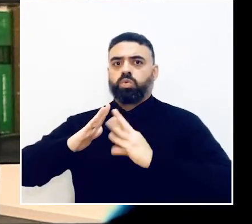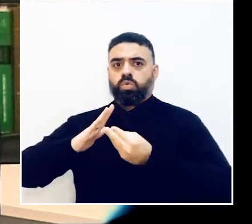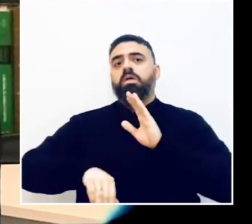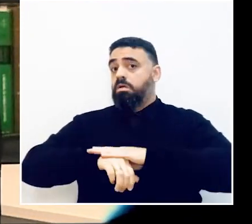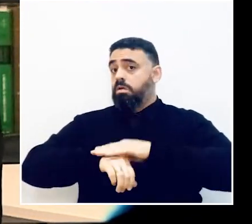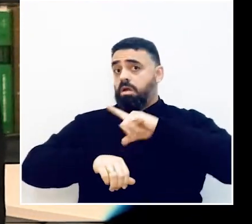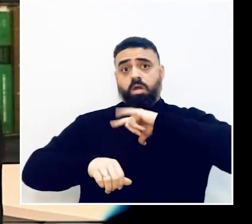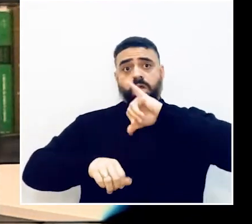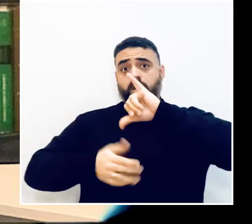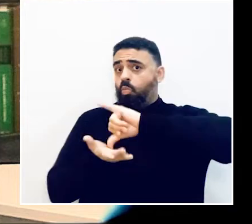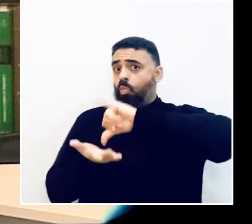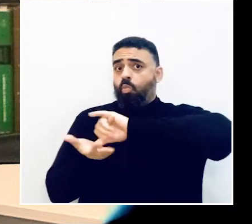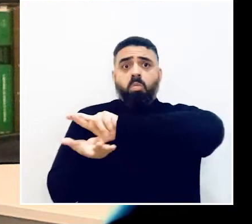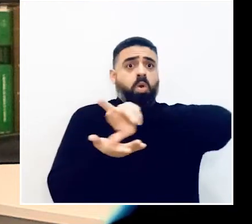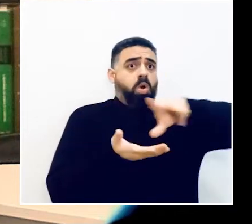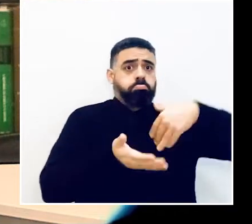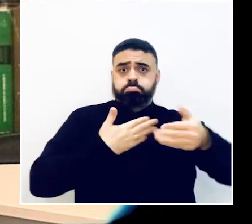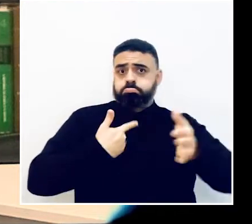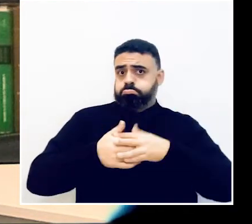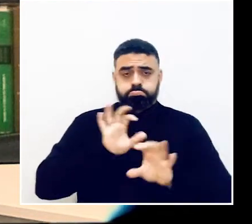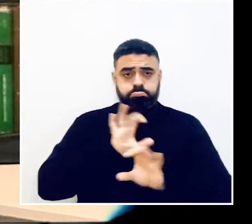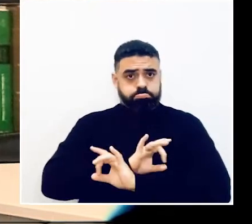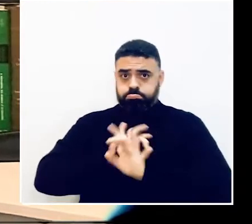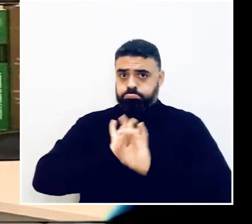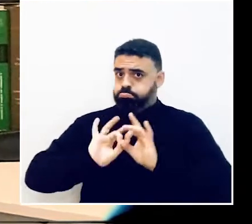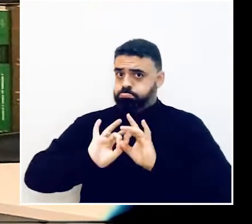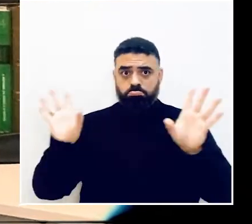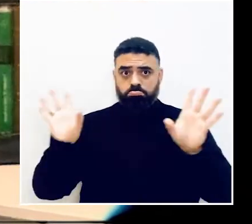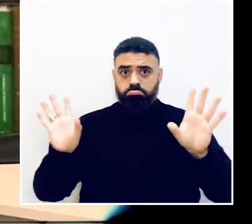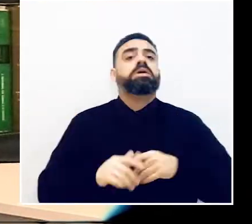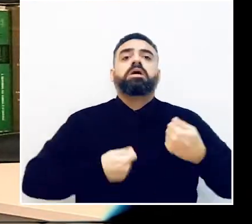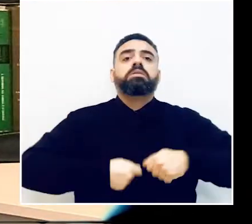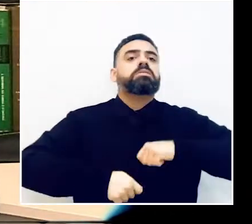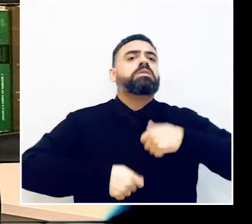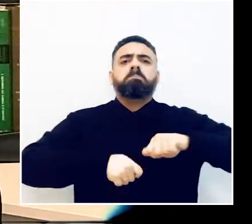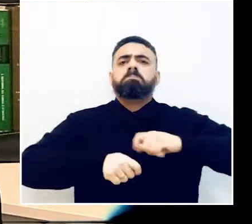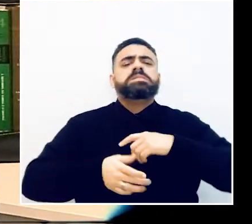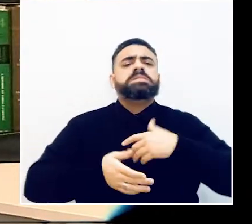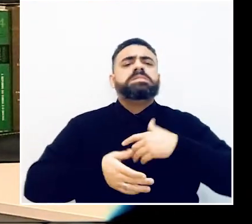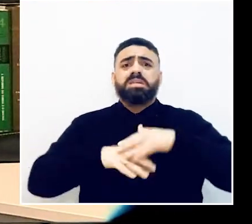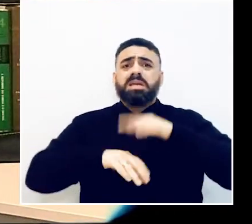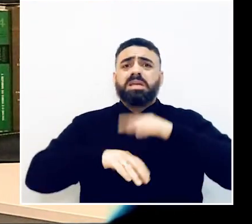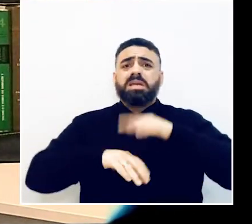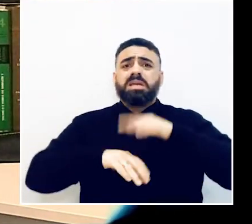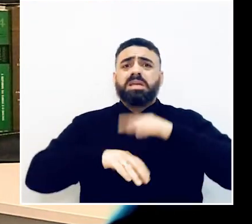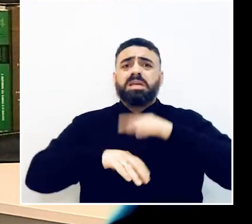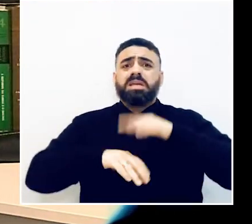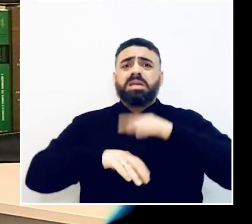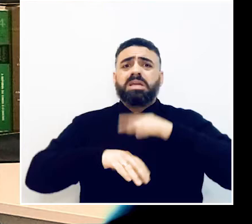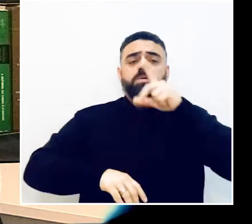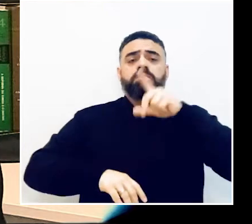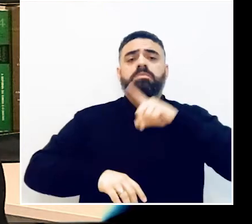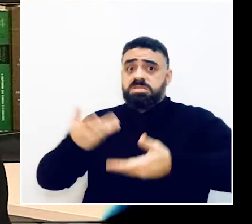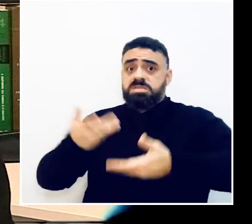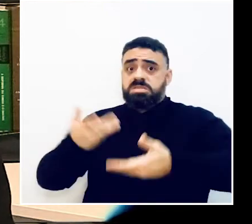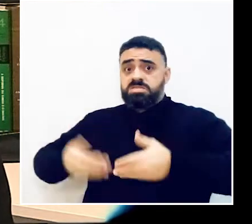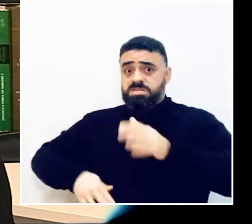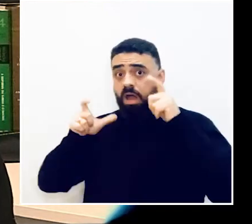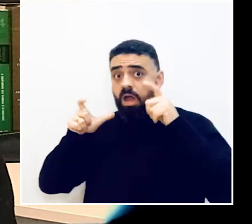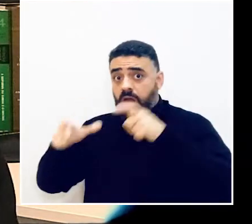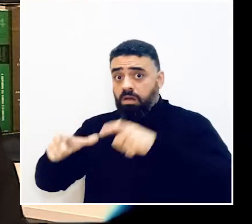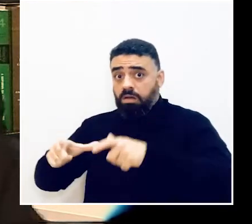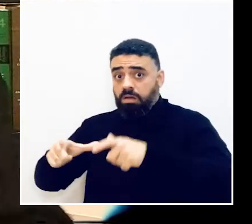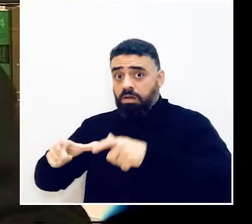principalmente seja envolvido numa igreja local. Não existe possibilidade da gente servir, talvez